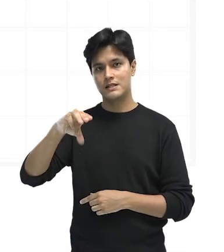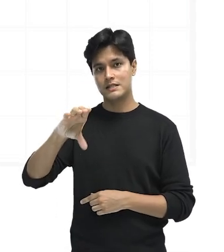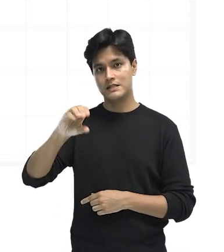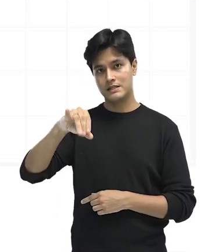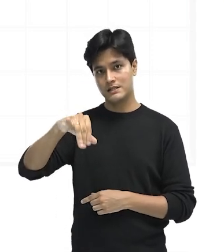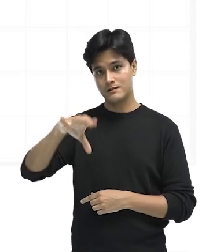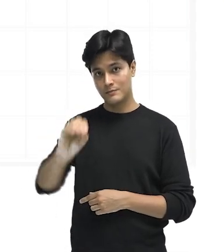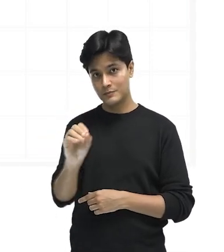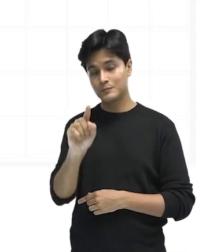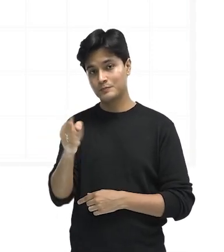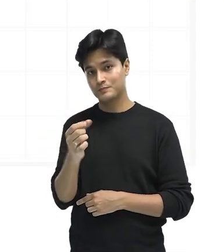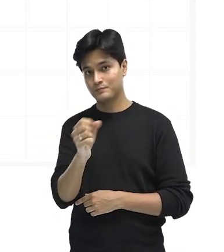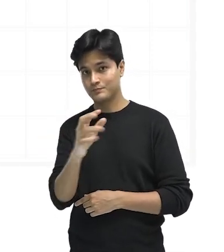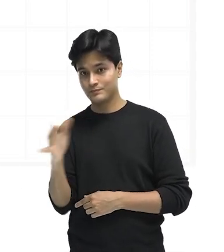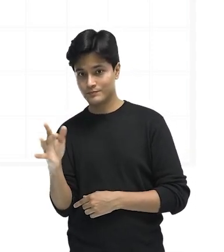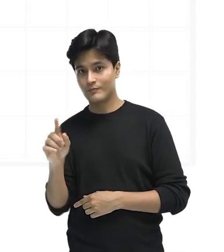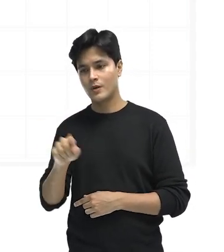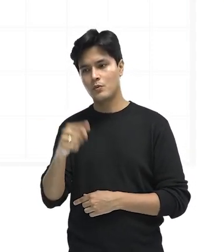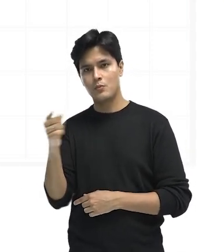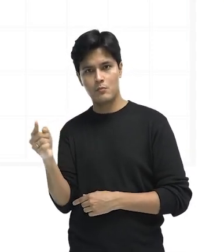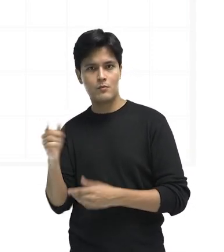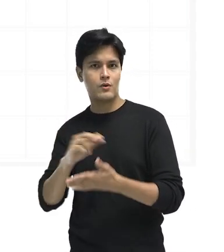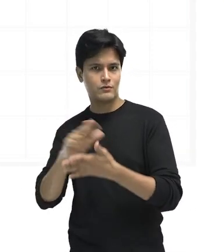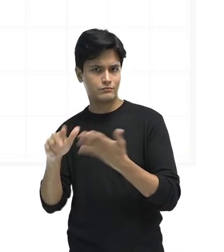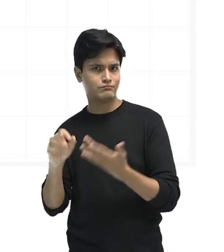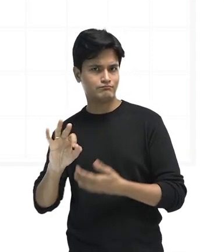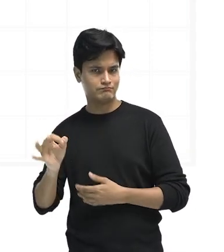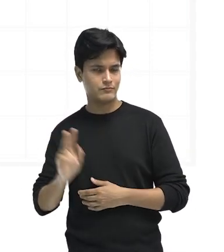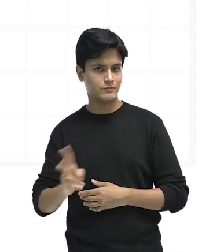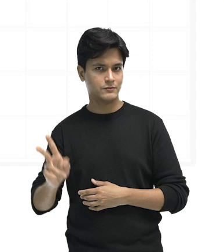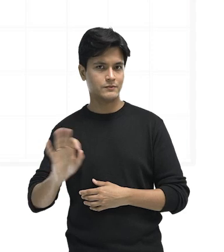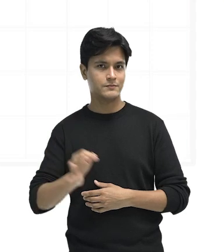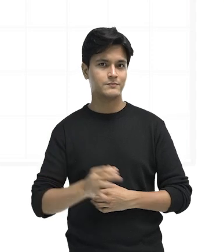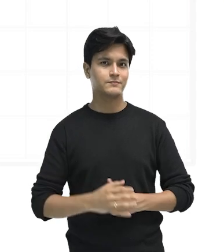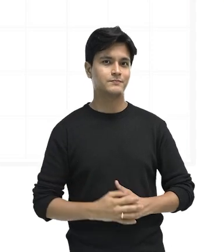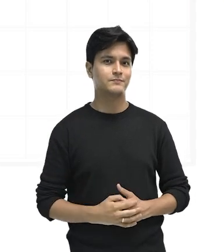0,04 centésimos, 0,03 milésimos.